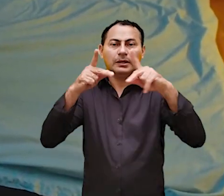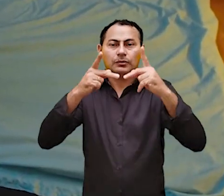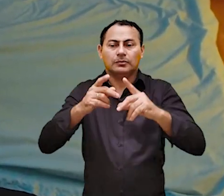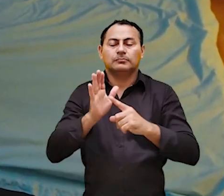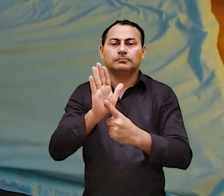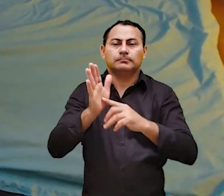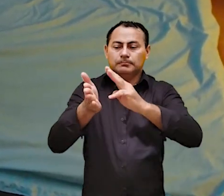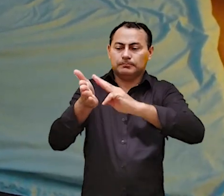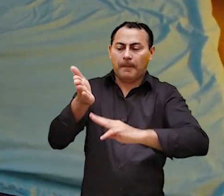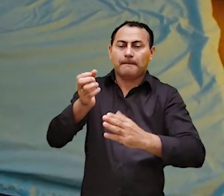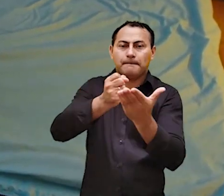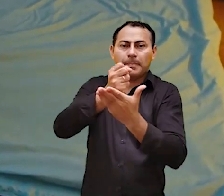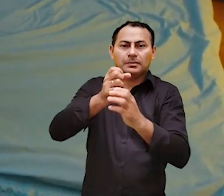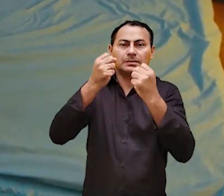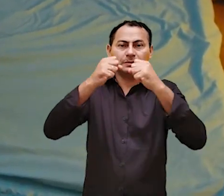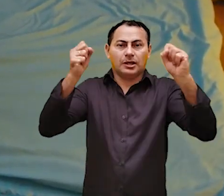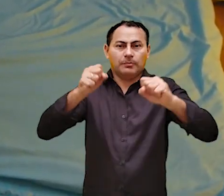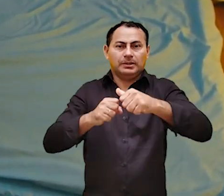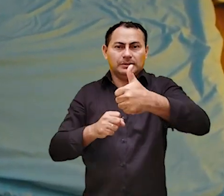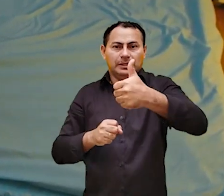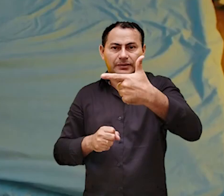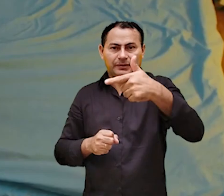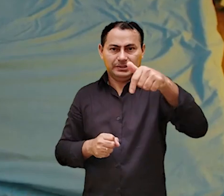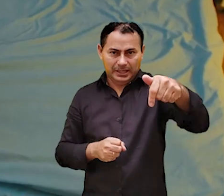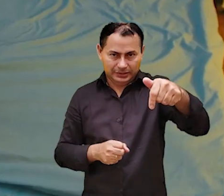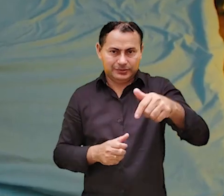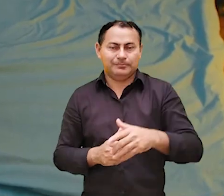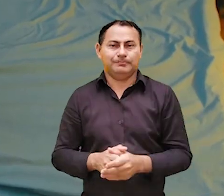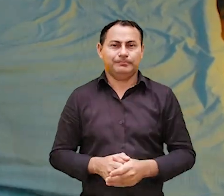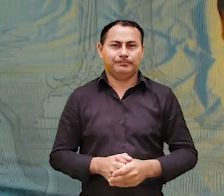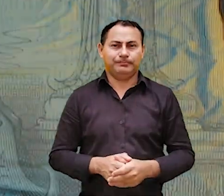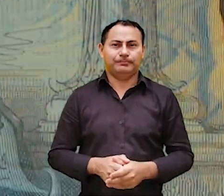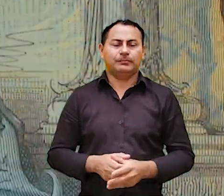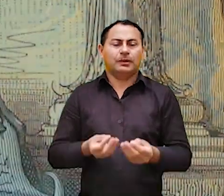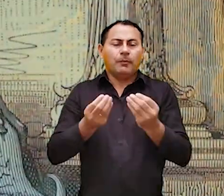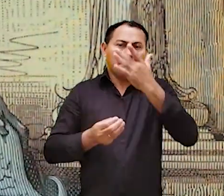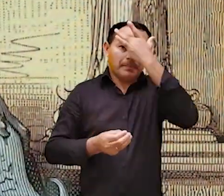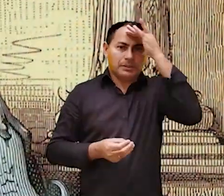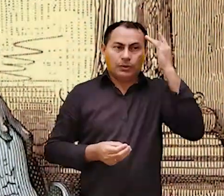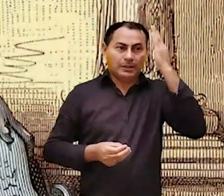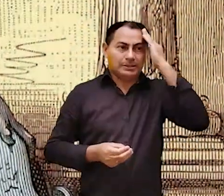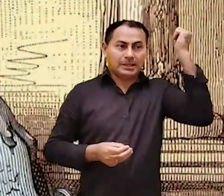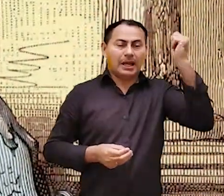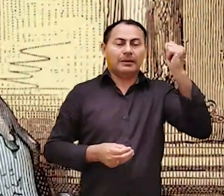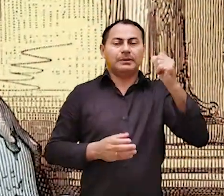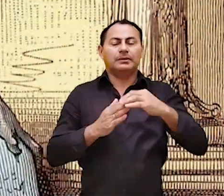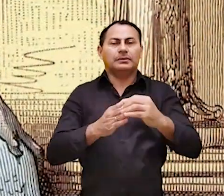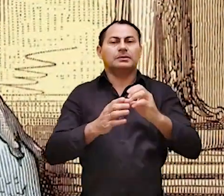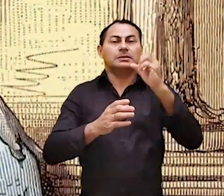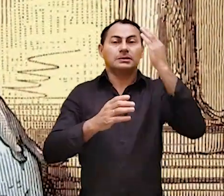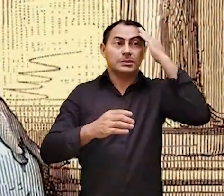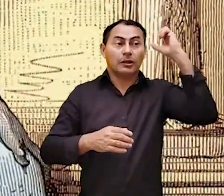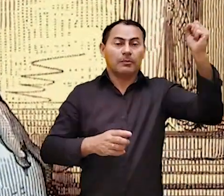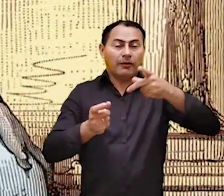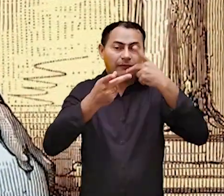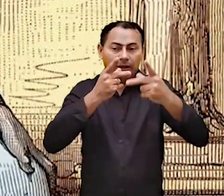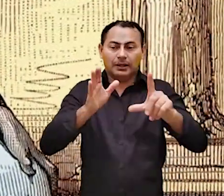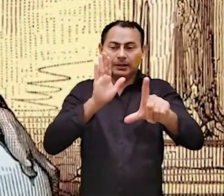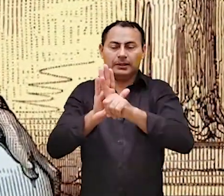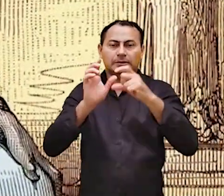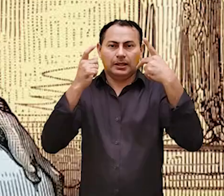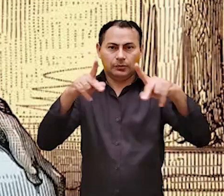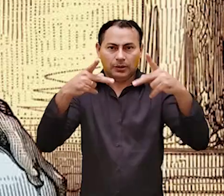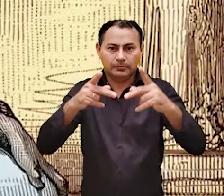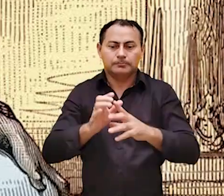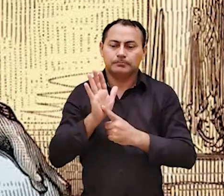lei natural ilustra a mensagem básica do Salmo 127. Como homem sábio que era, Salomão fala que